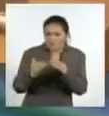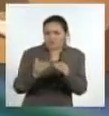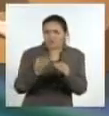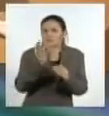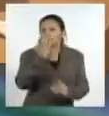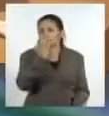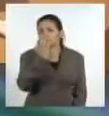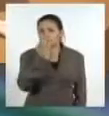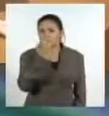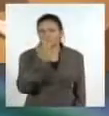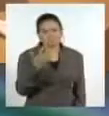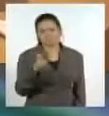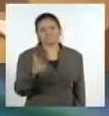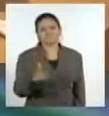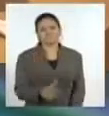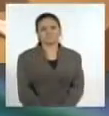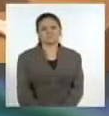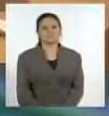federal José Sarney.